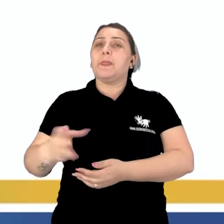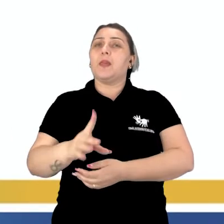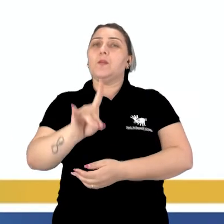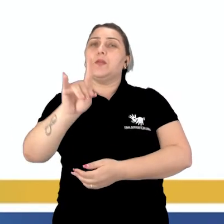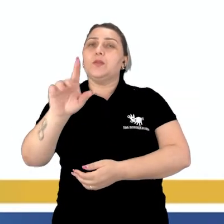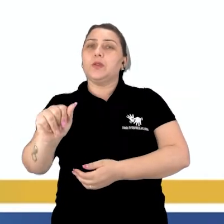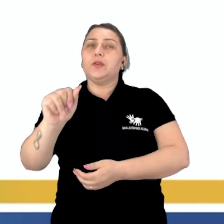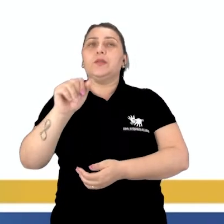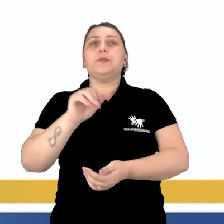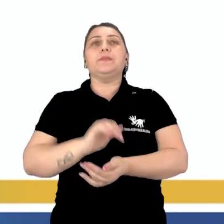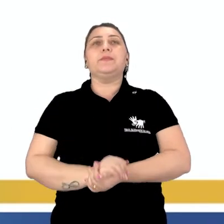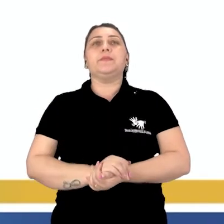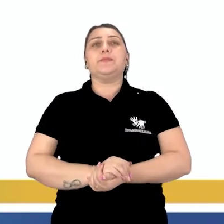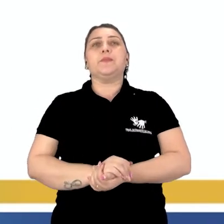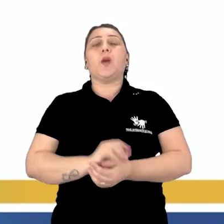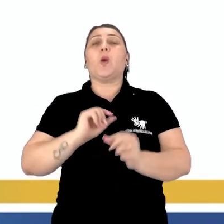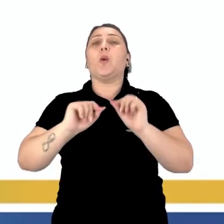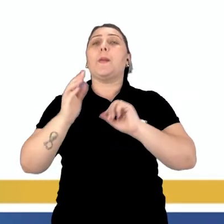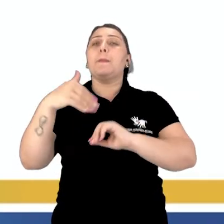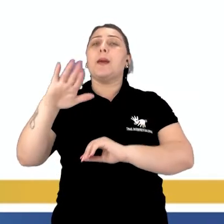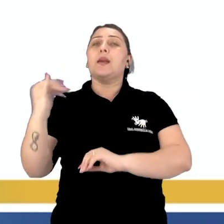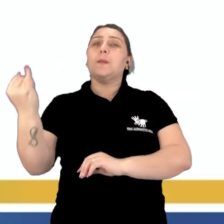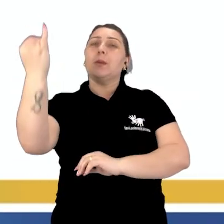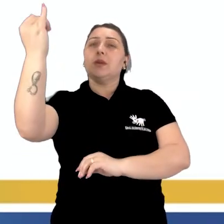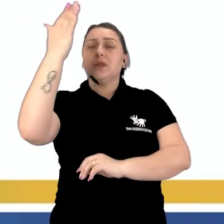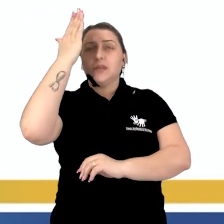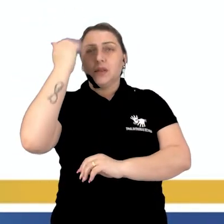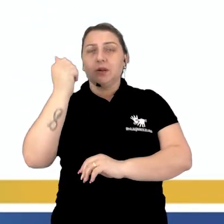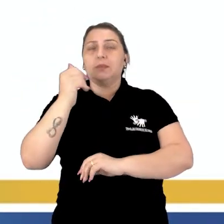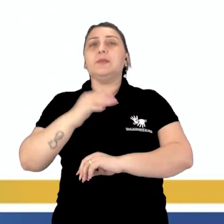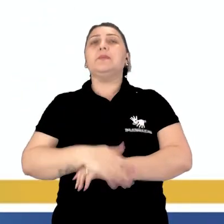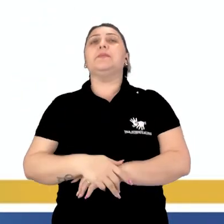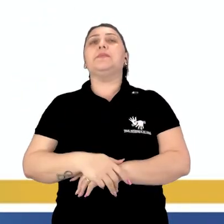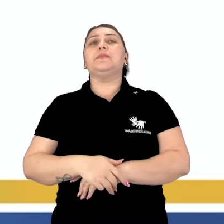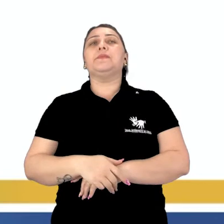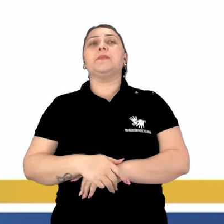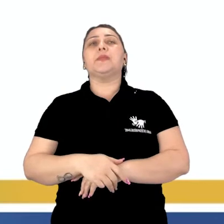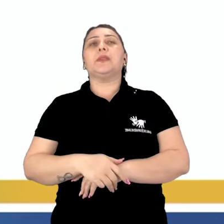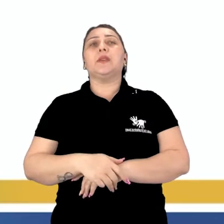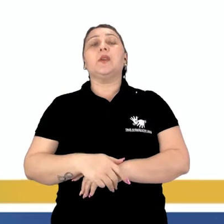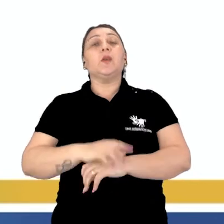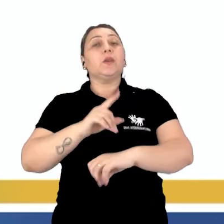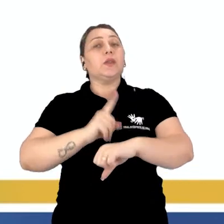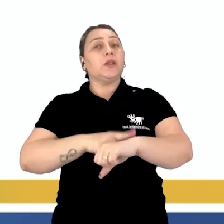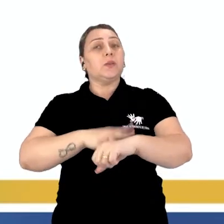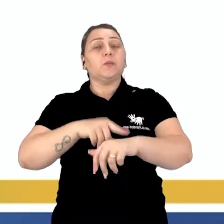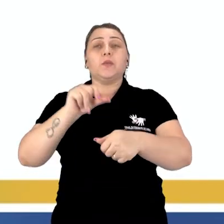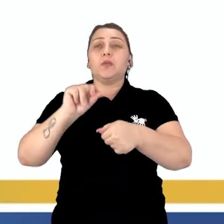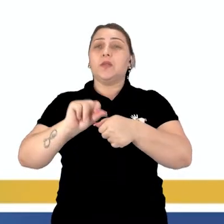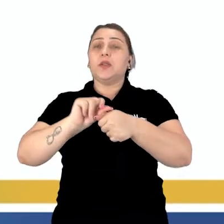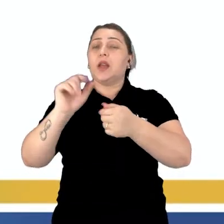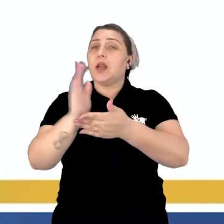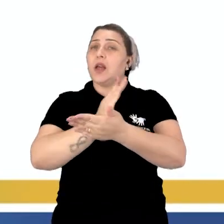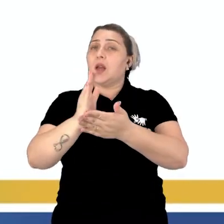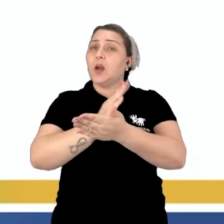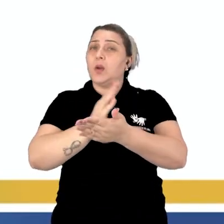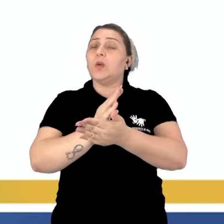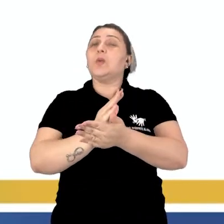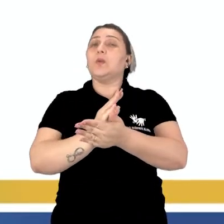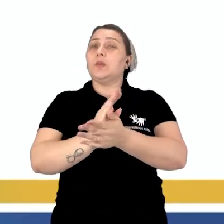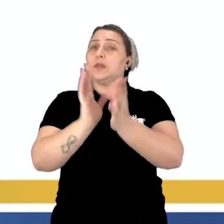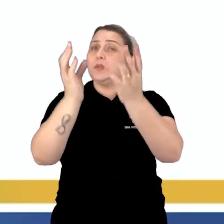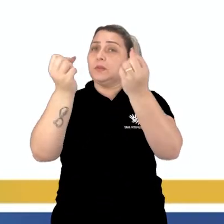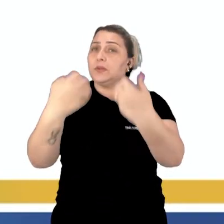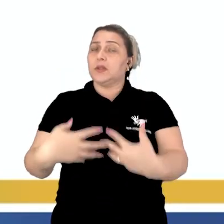dia. E aí, o que mais que é importante a gente saber sobre tudo isso? Que ao longo do tempo foram feitas algumas